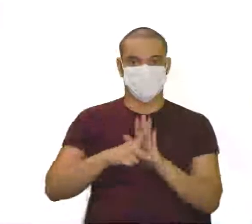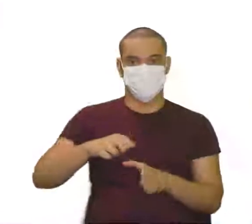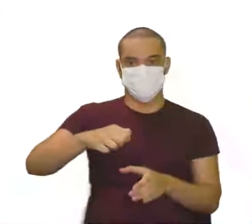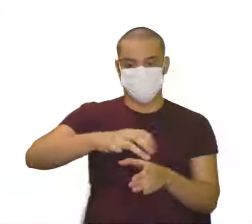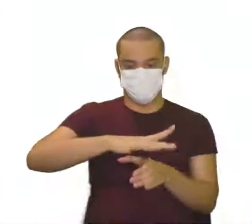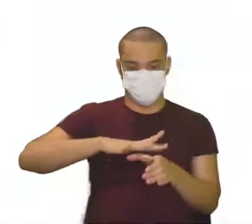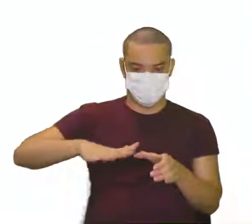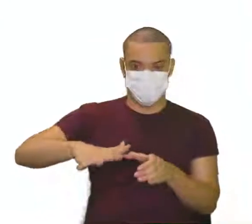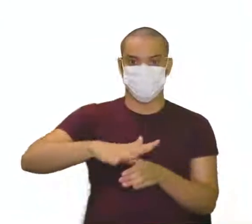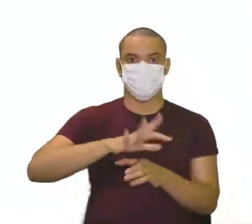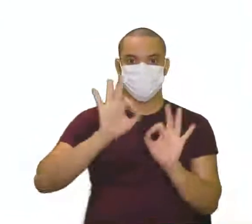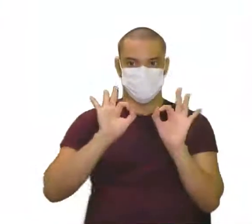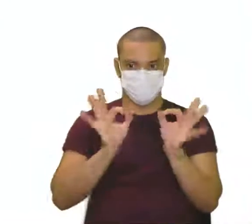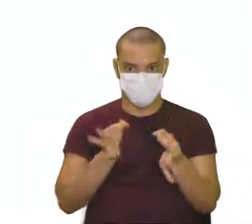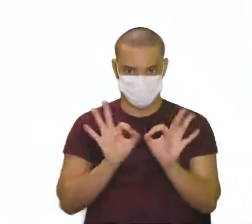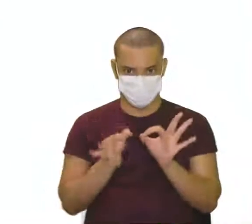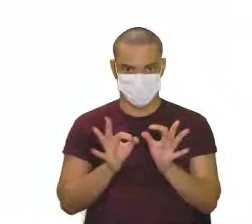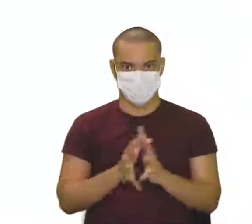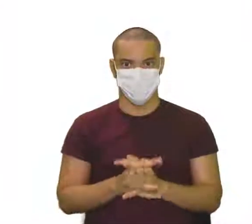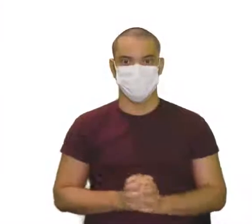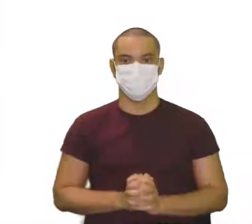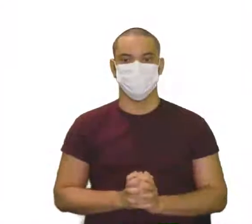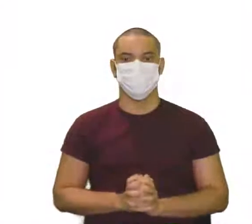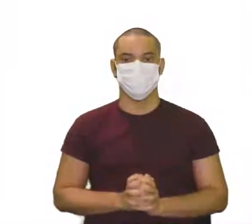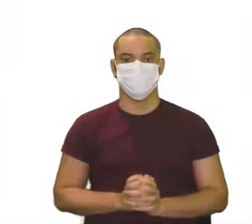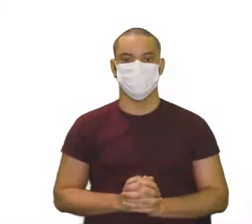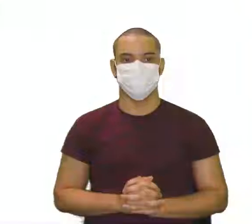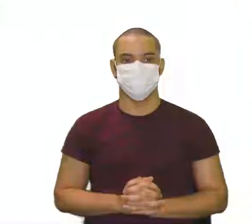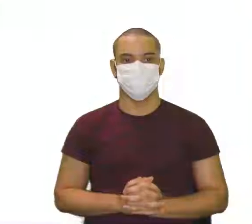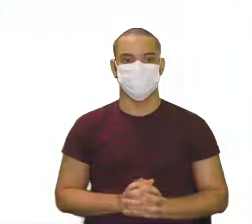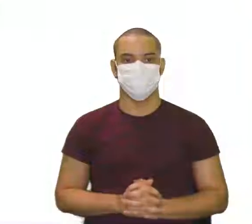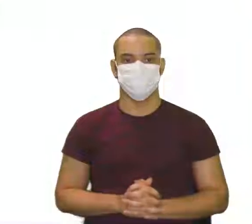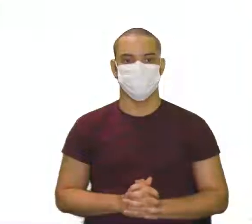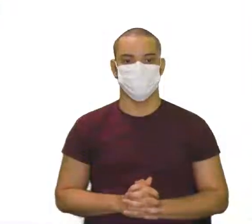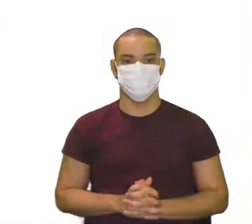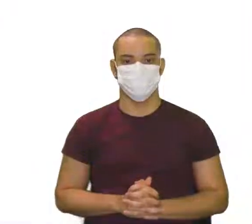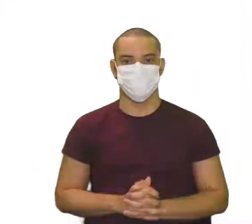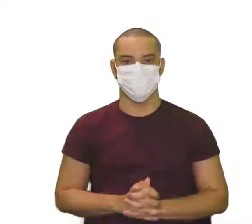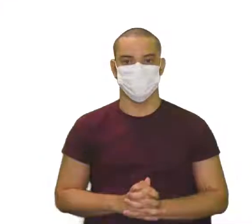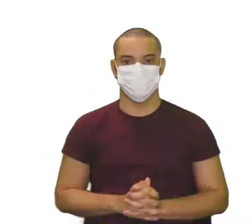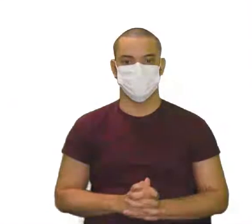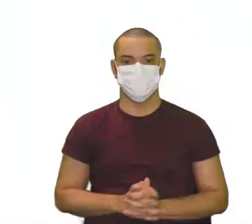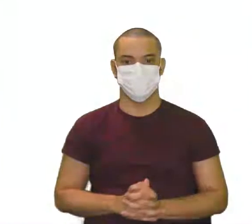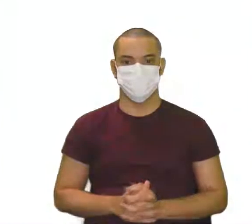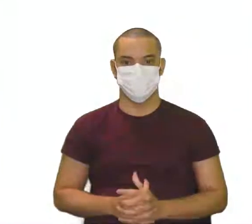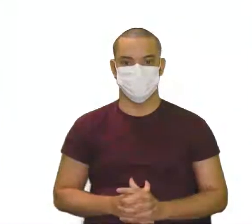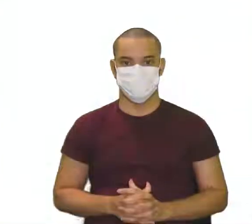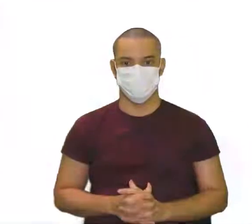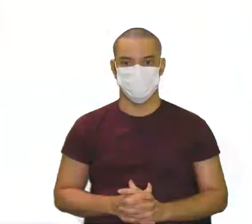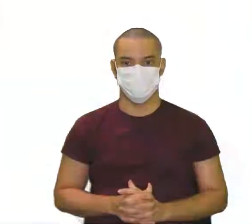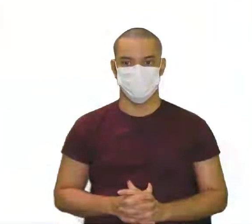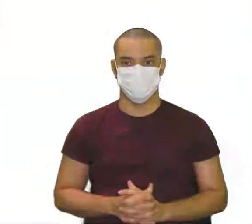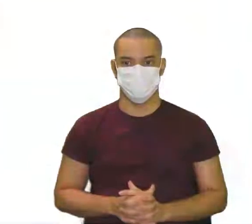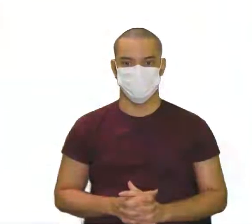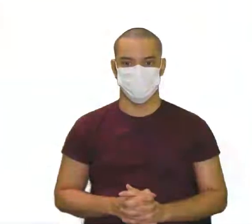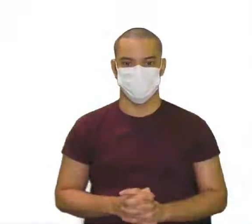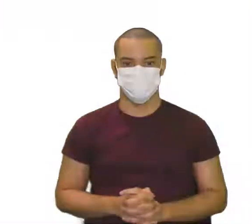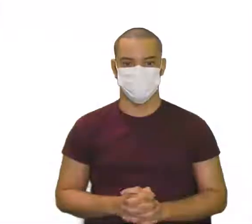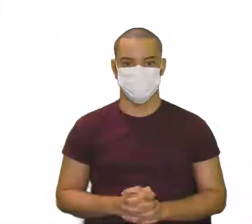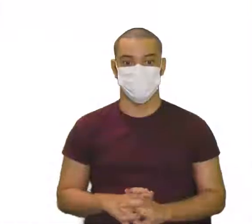Então, tá aqui, olha só. O campo, nesse caso, ó, ele sai daqui para cá. Tá aqui o nosso